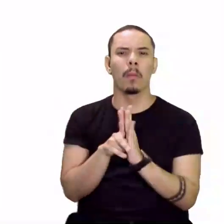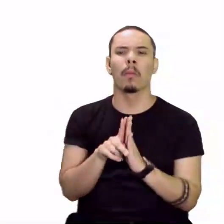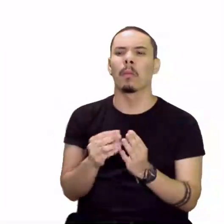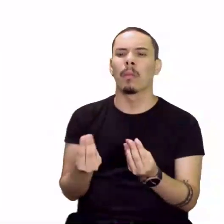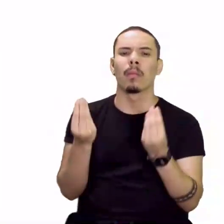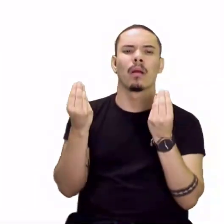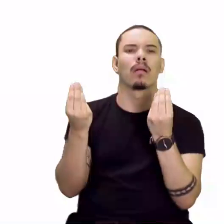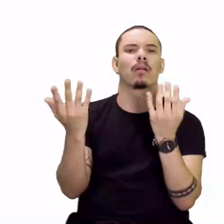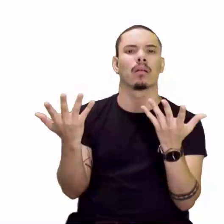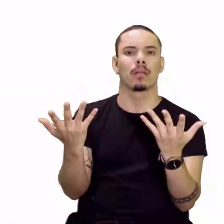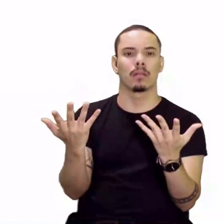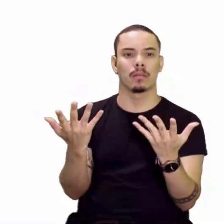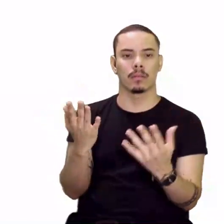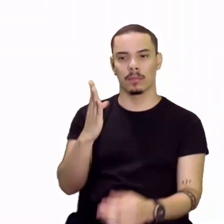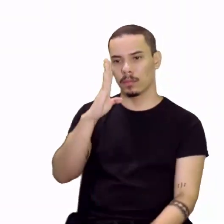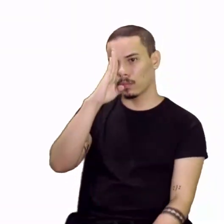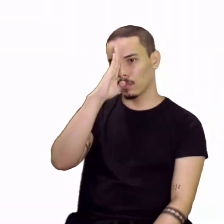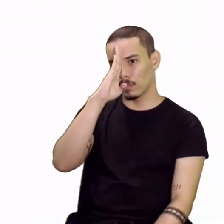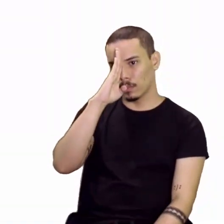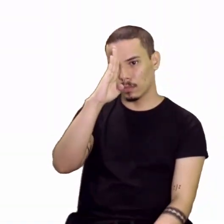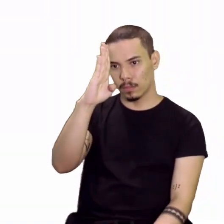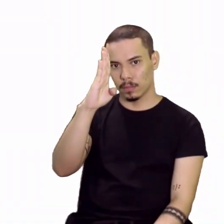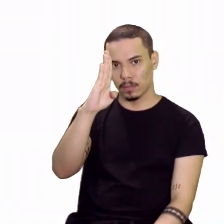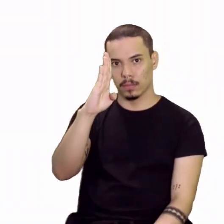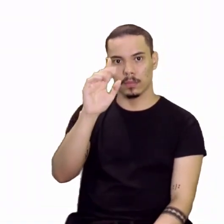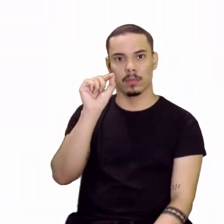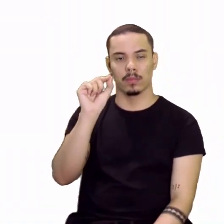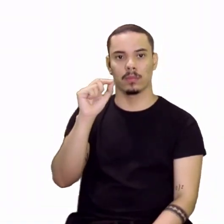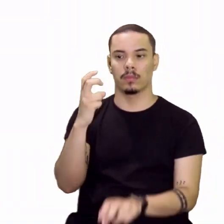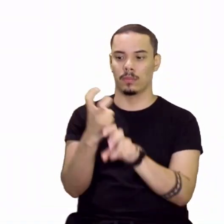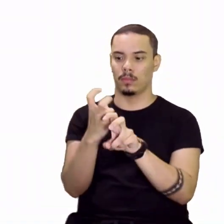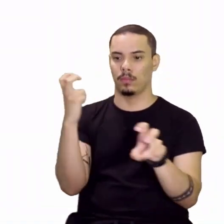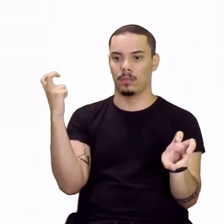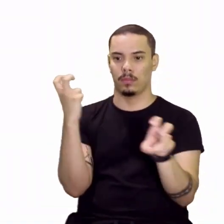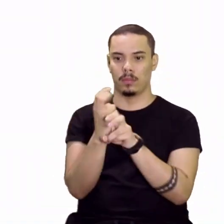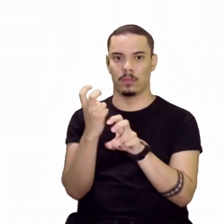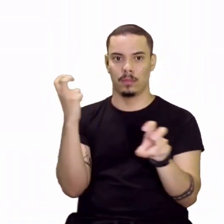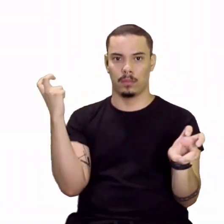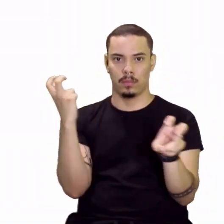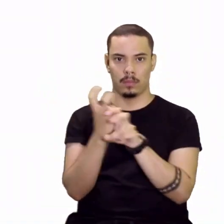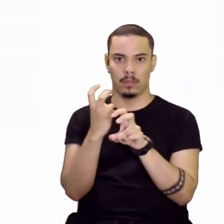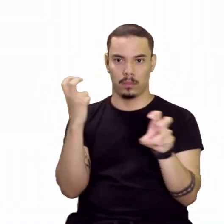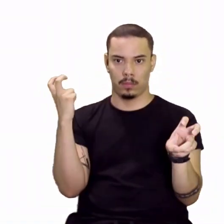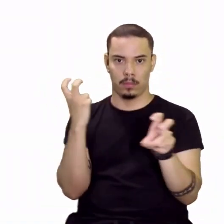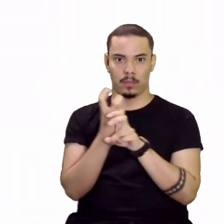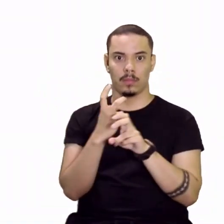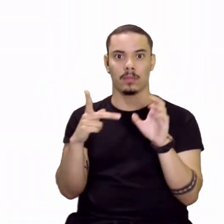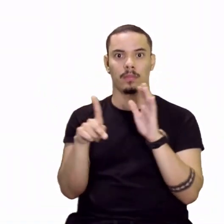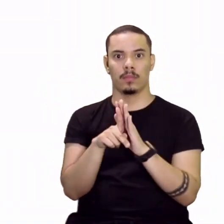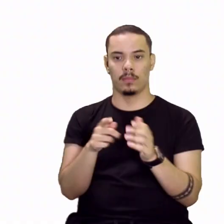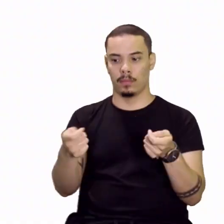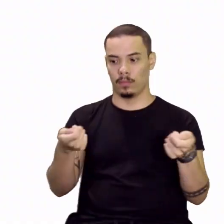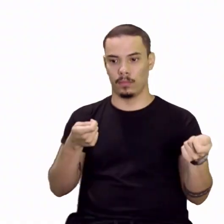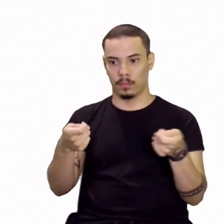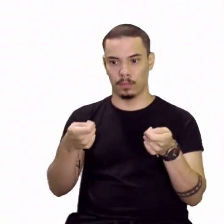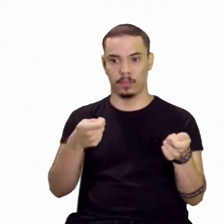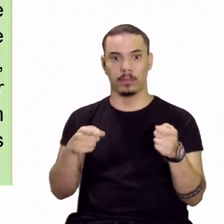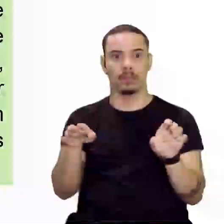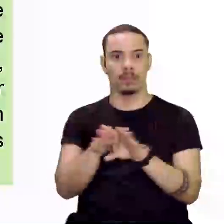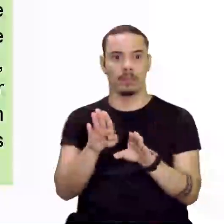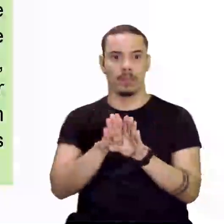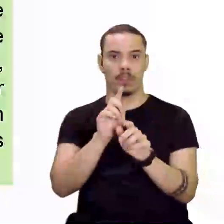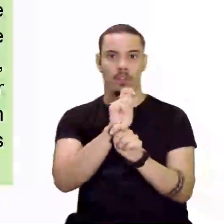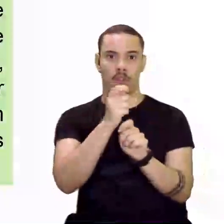professor Arimateia? Principalmente para o engenheiro de mineração, o